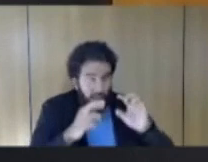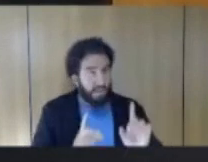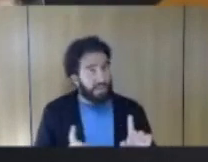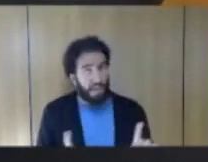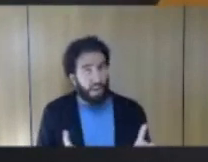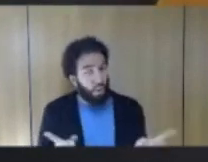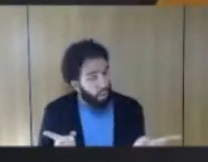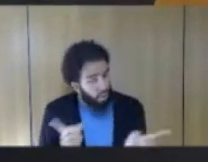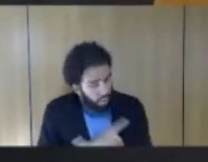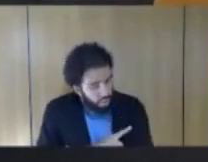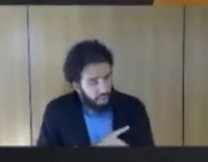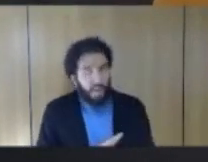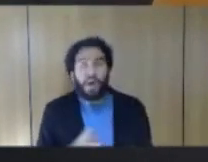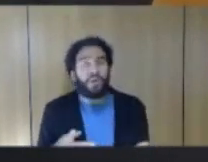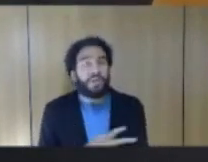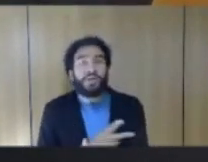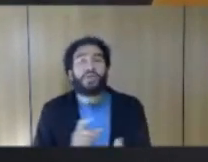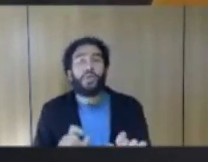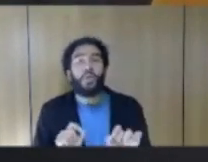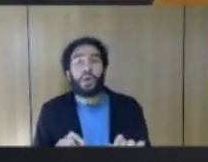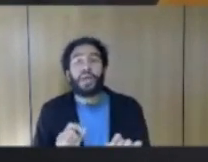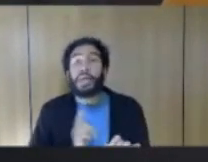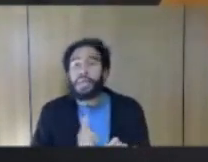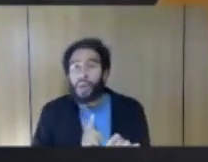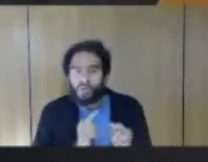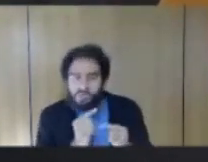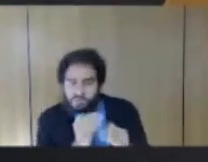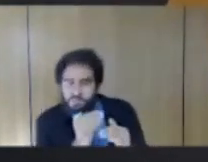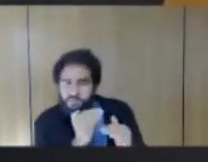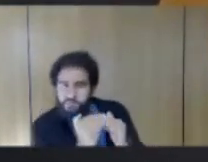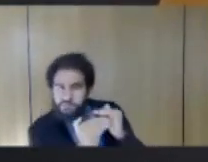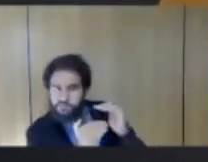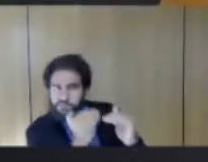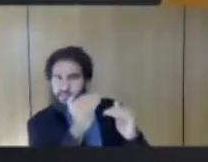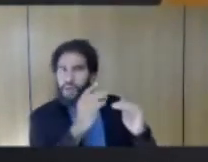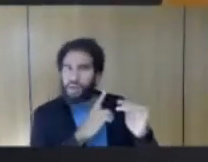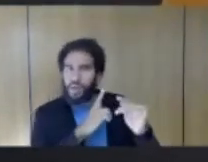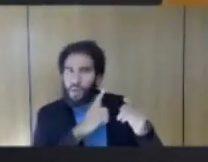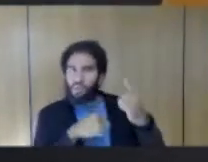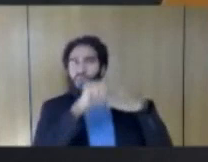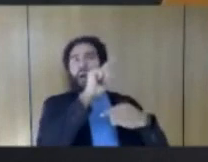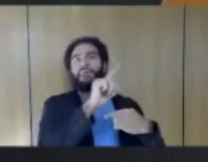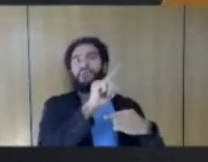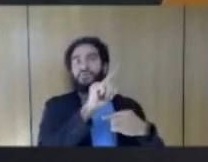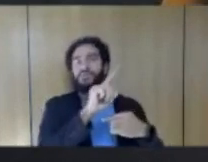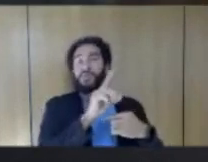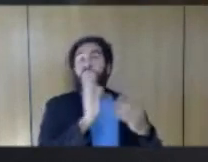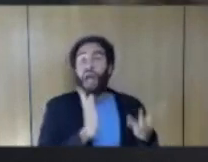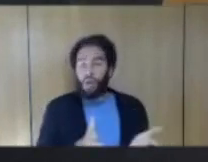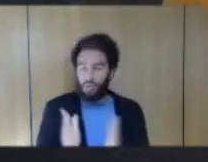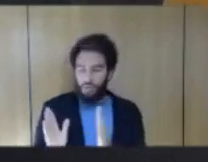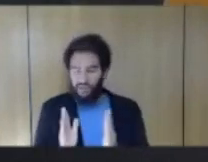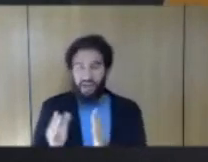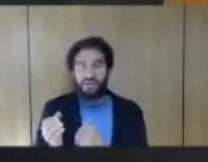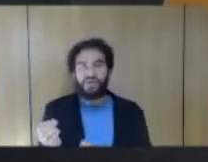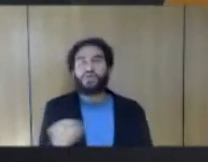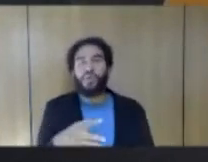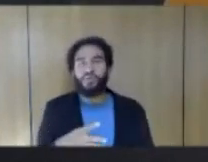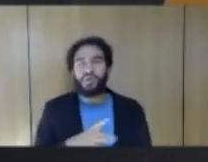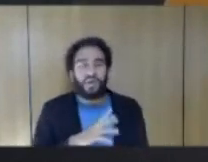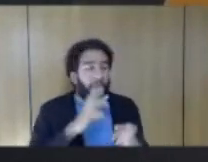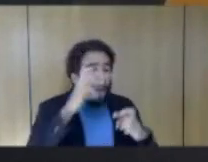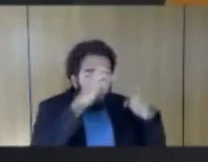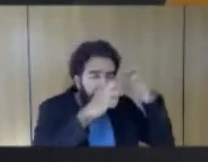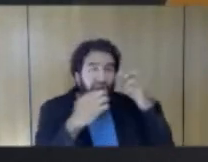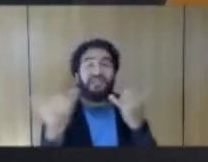acontece é que há uma um avanço uma espécie de mudança de patamar da investigação a